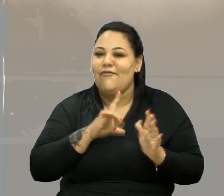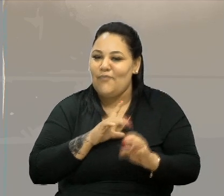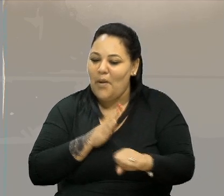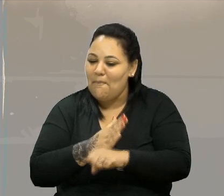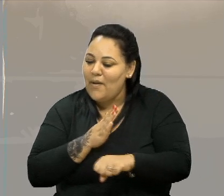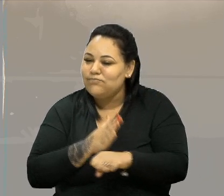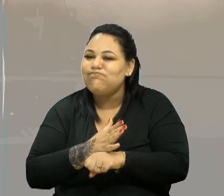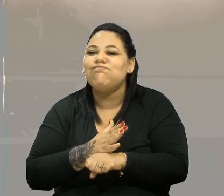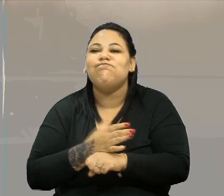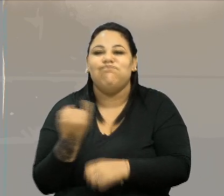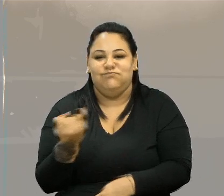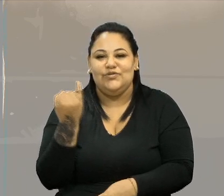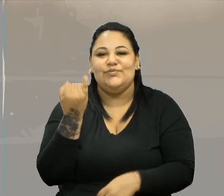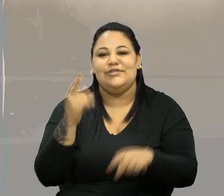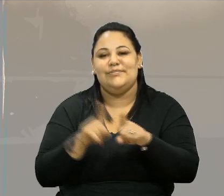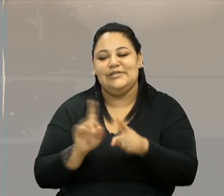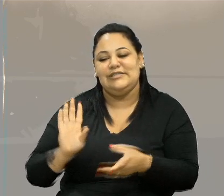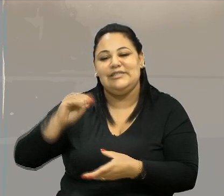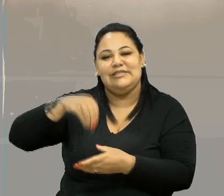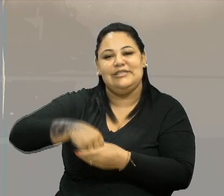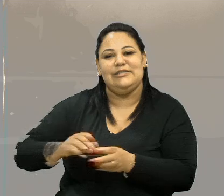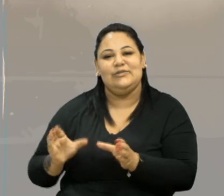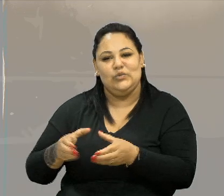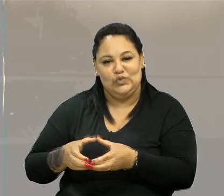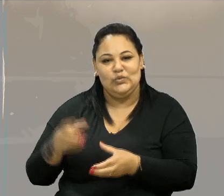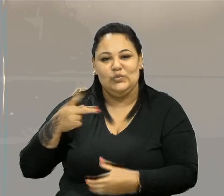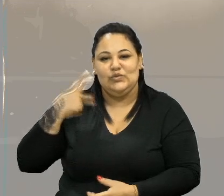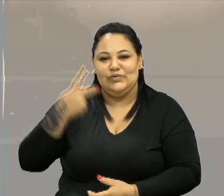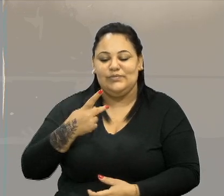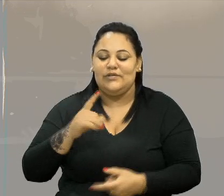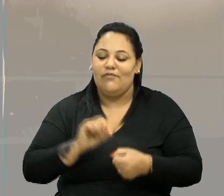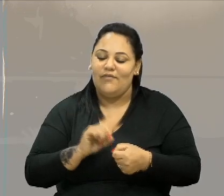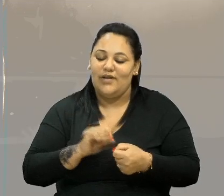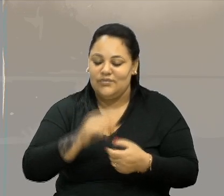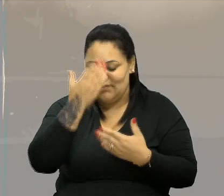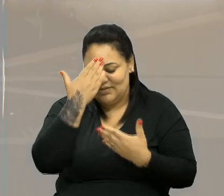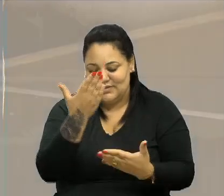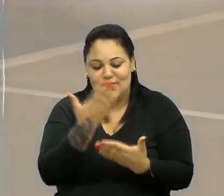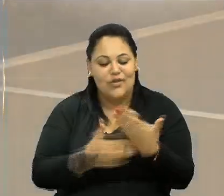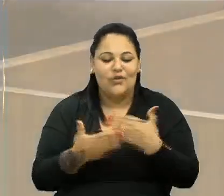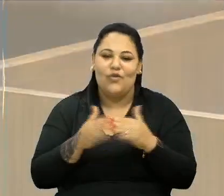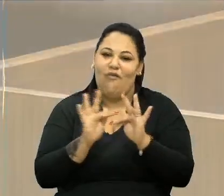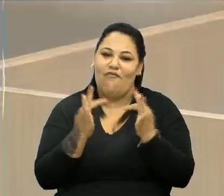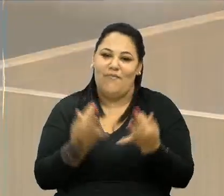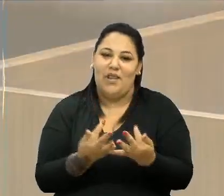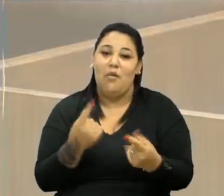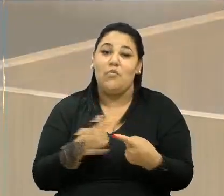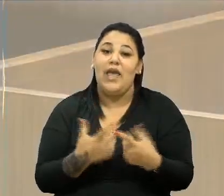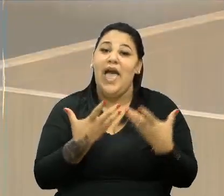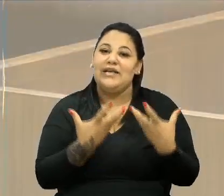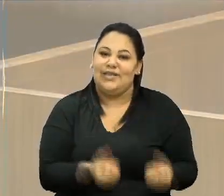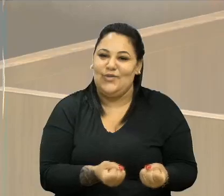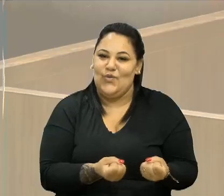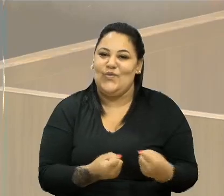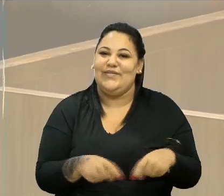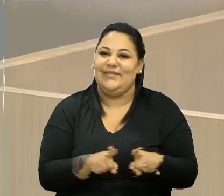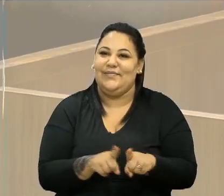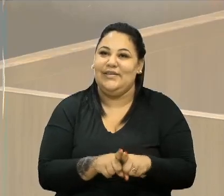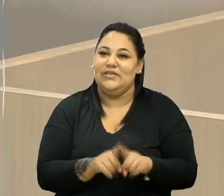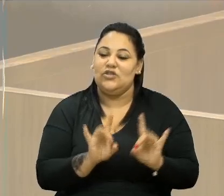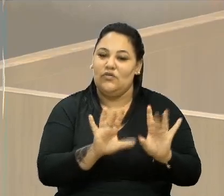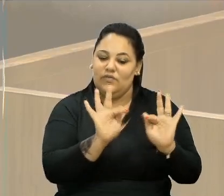participação dentro do PDT. E eu faço, então, um agradecimento à família por aceitar, e concluindo, presidente,